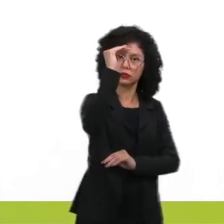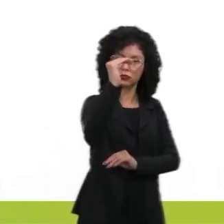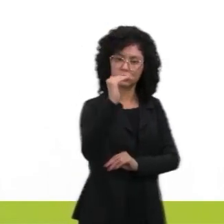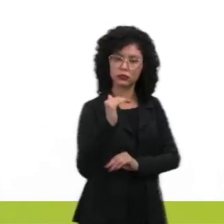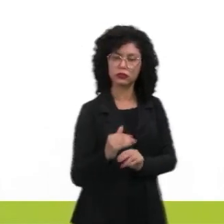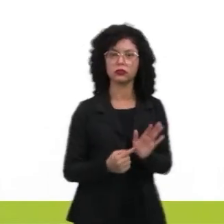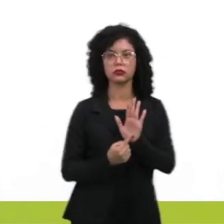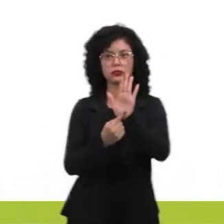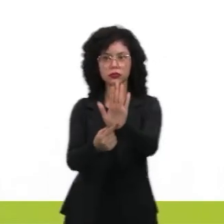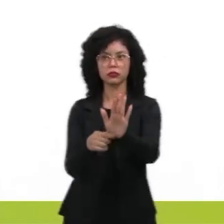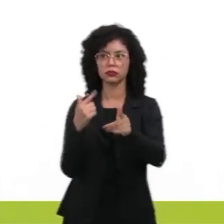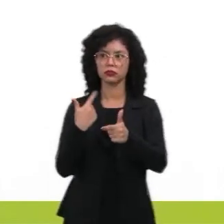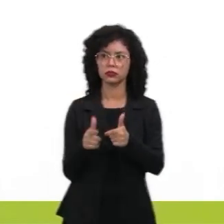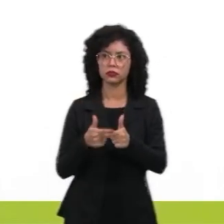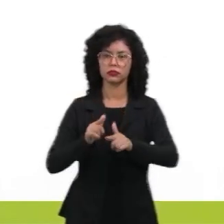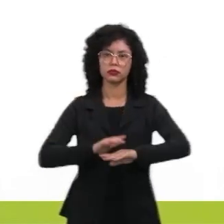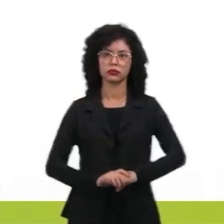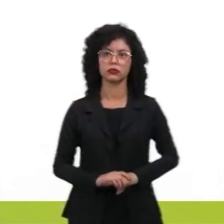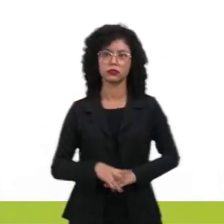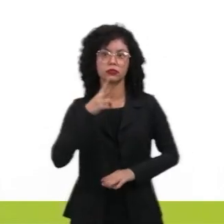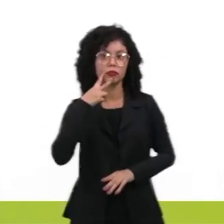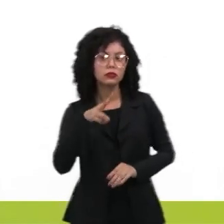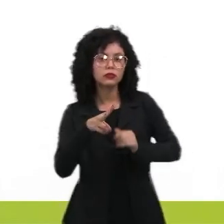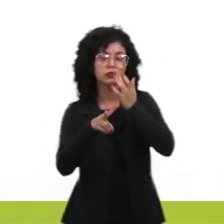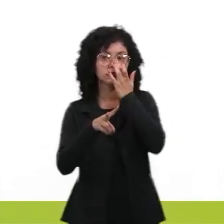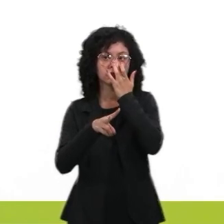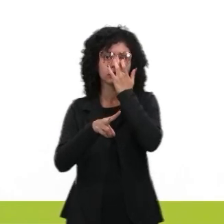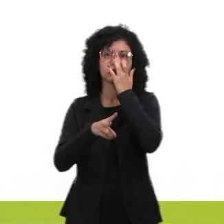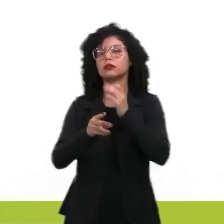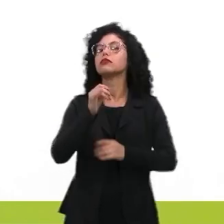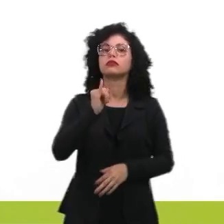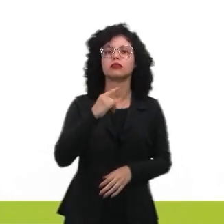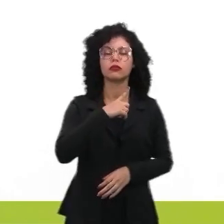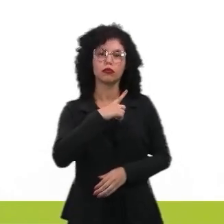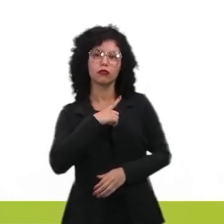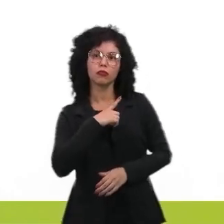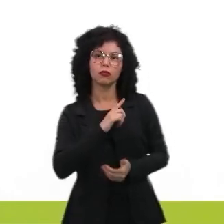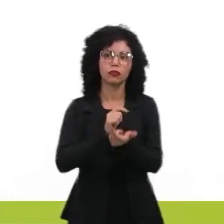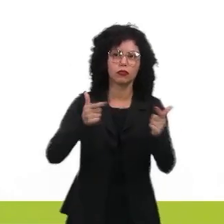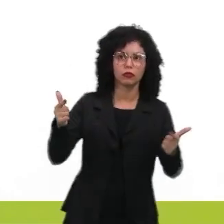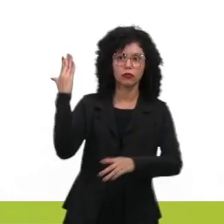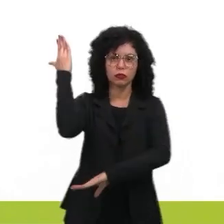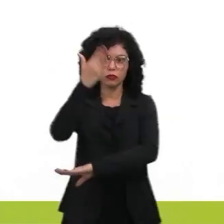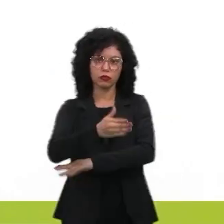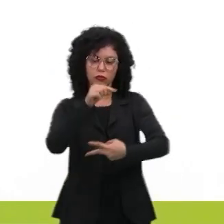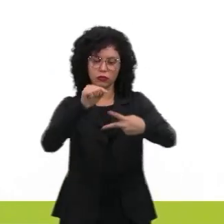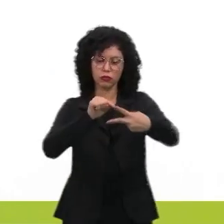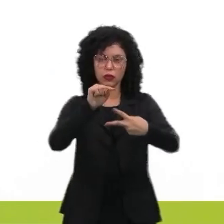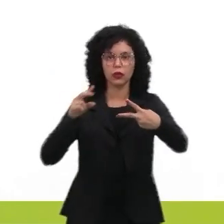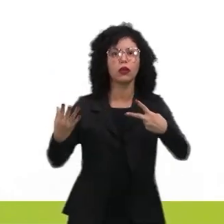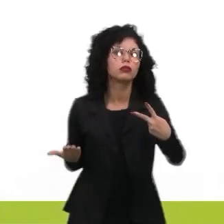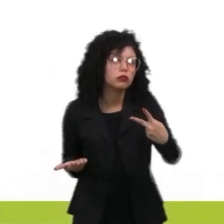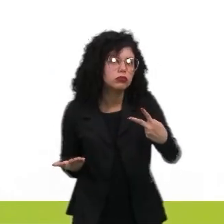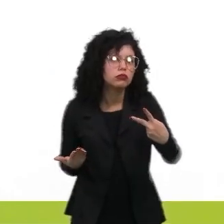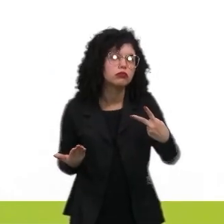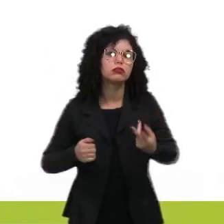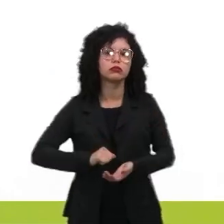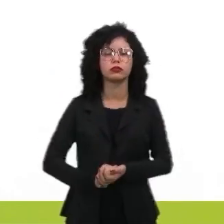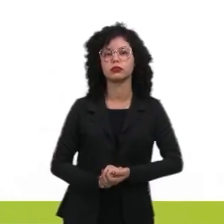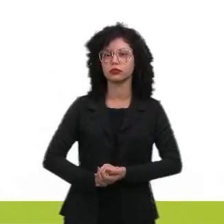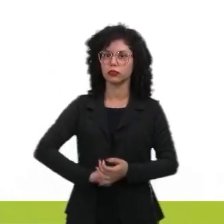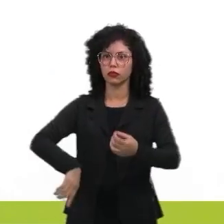vai ser apresentado no problema. Verifique se são grandezas inversas ou diretamente proporcionais, importante para a gente também no